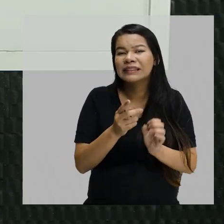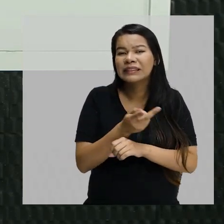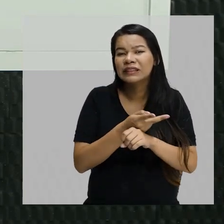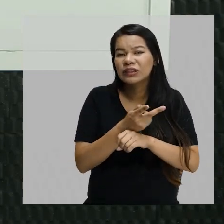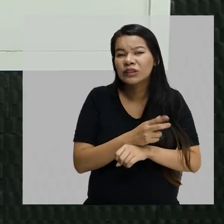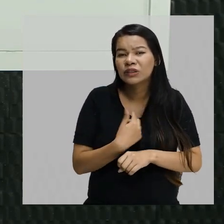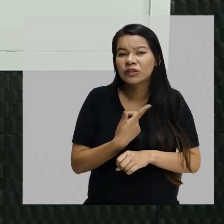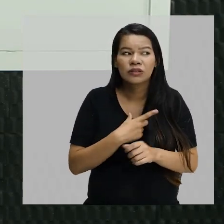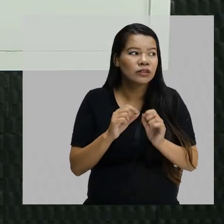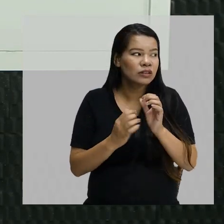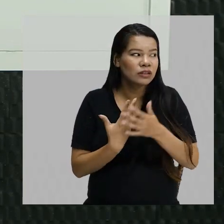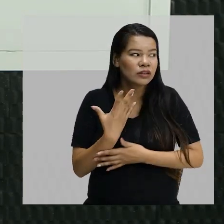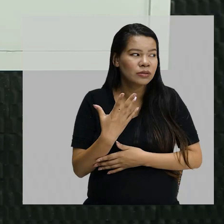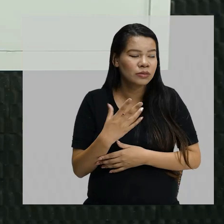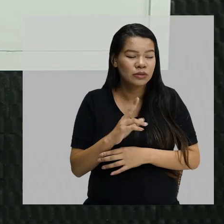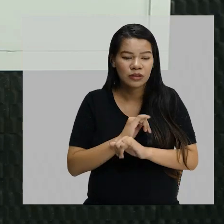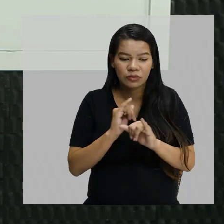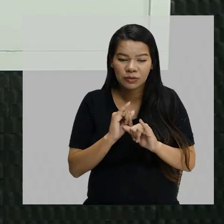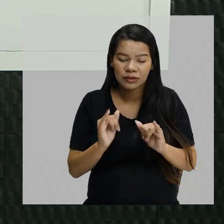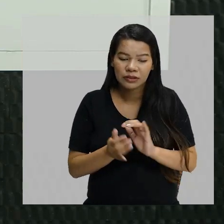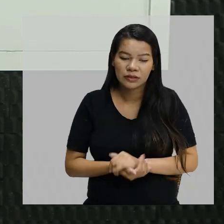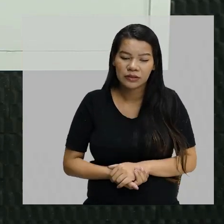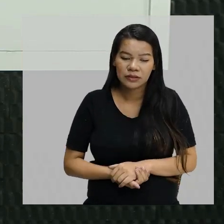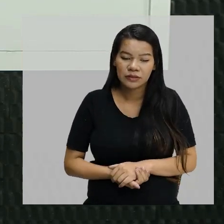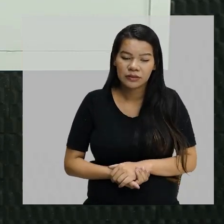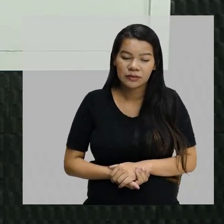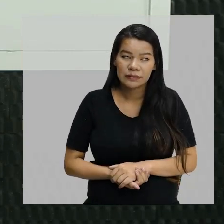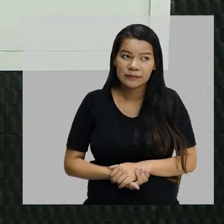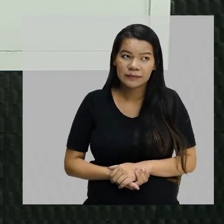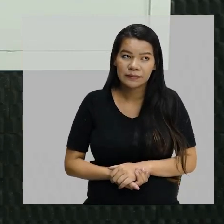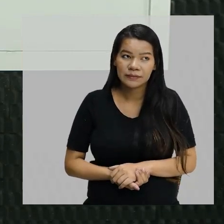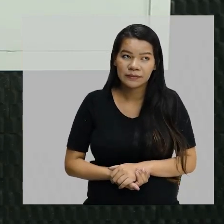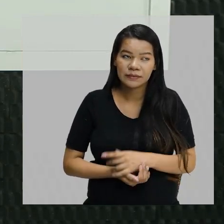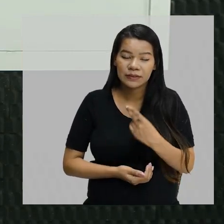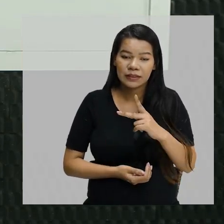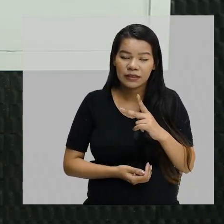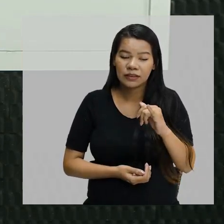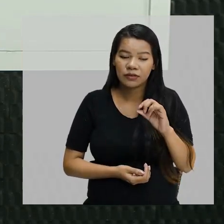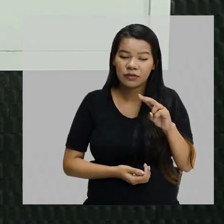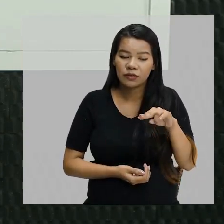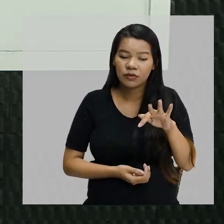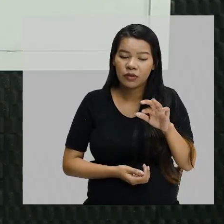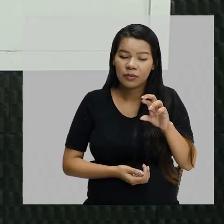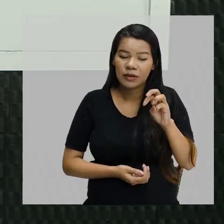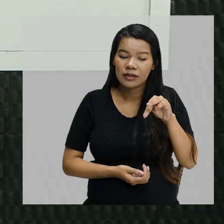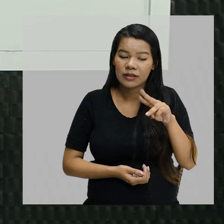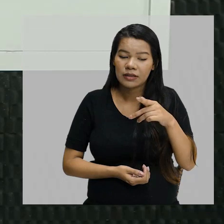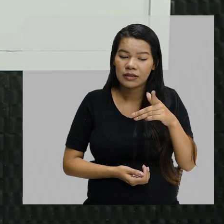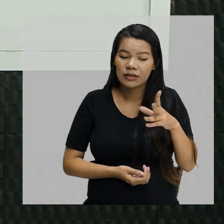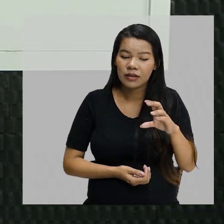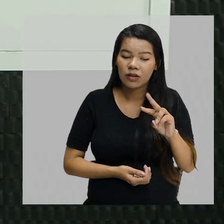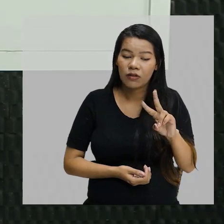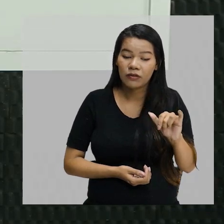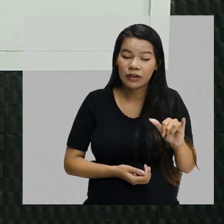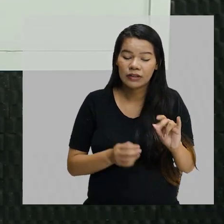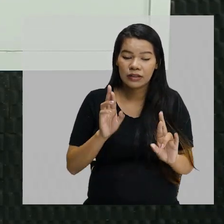chamamos de informação certo esta informação aqui como a gente chama ela vai se